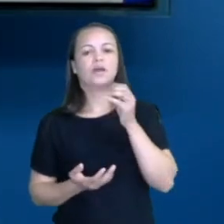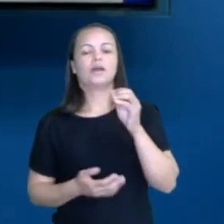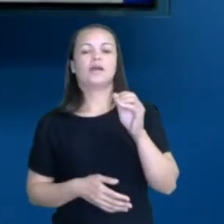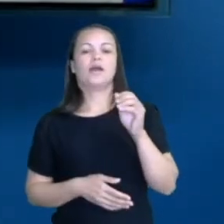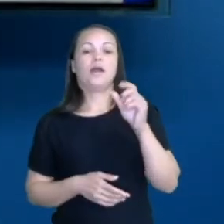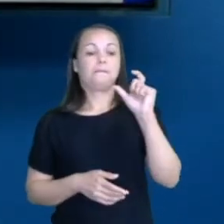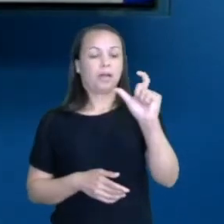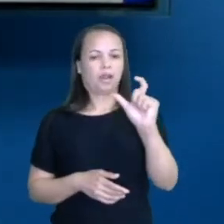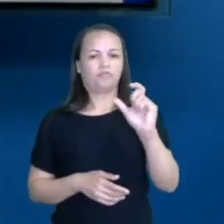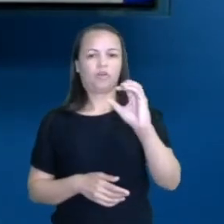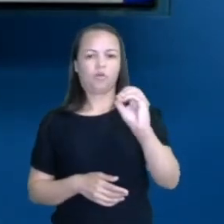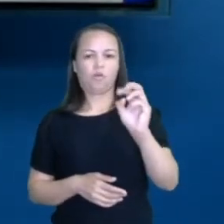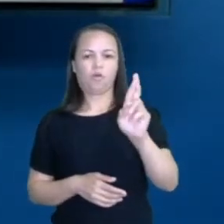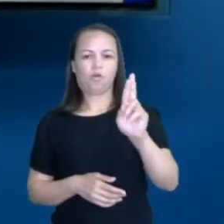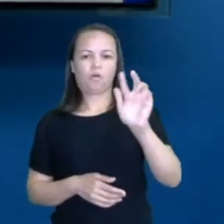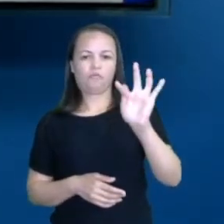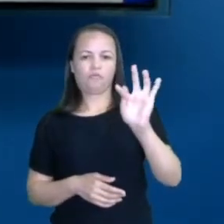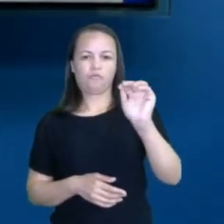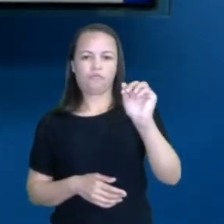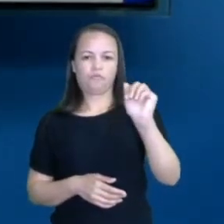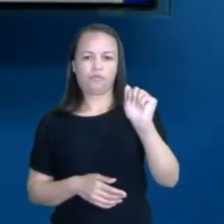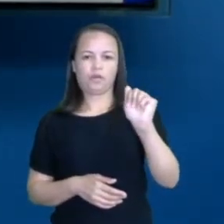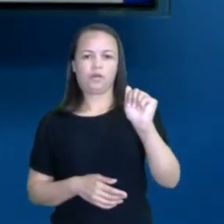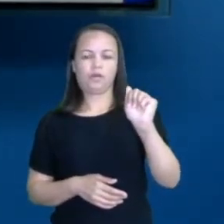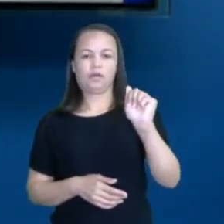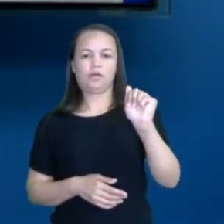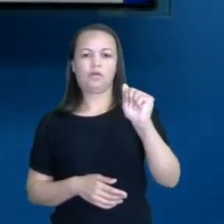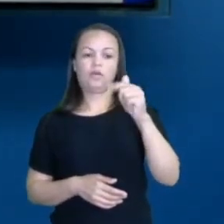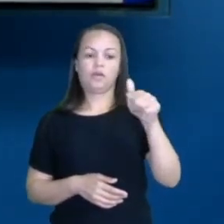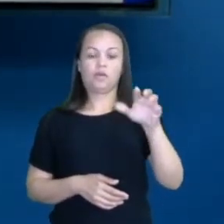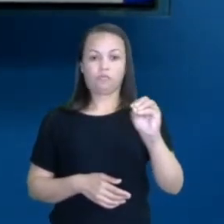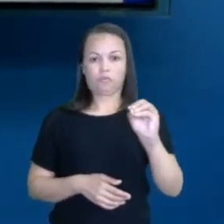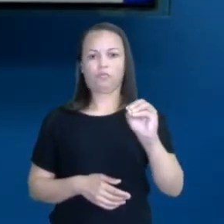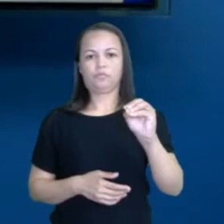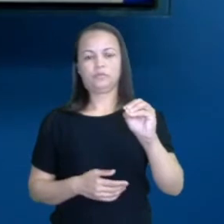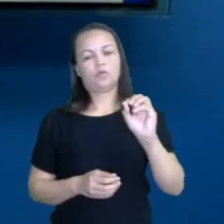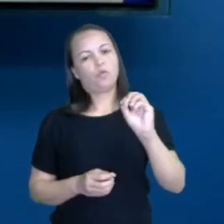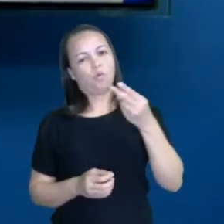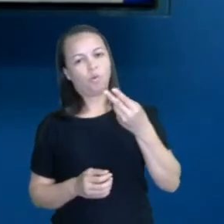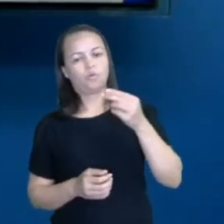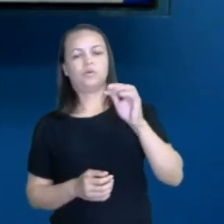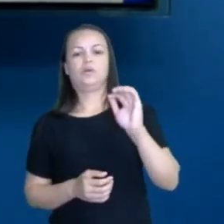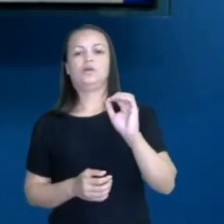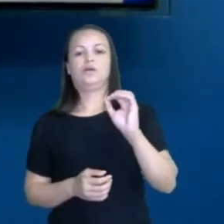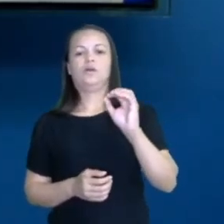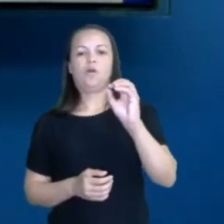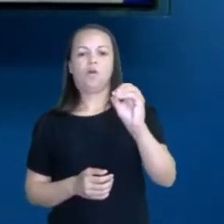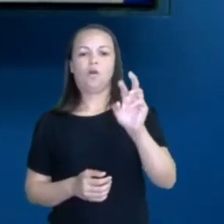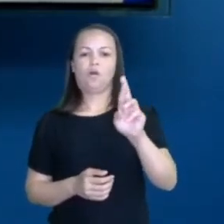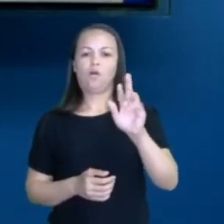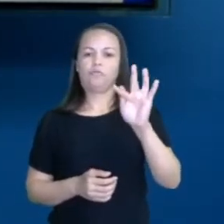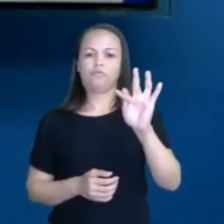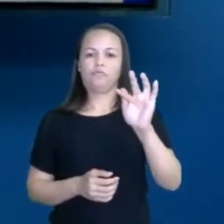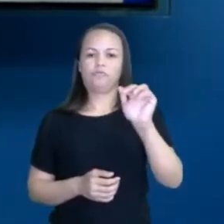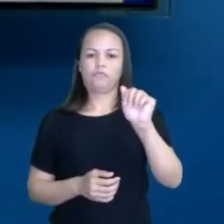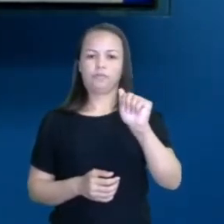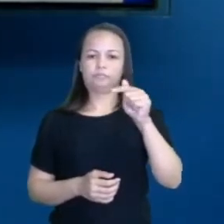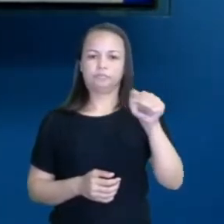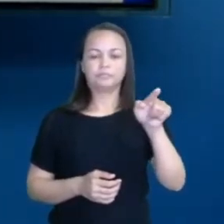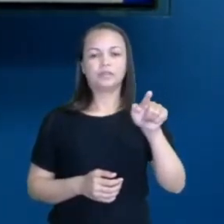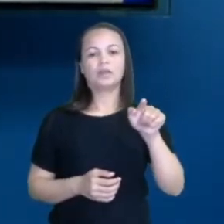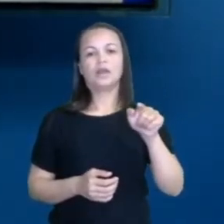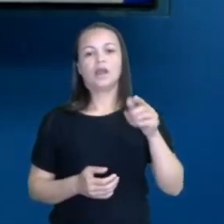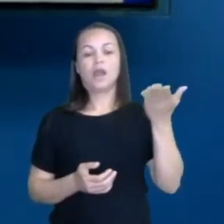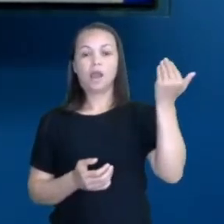órfã. No período colonial, você não escrevia a palavra órfão ou órfã com F, você escrevia com PH. Percebam